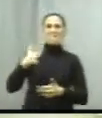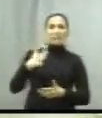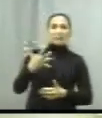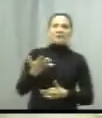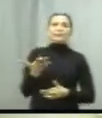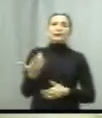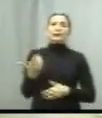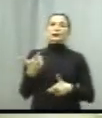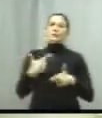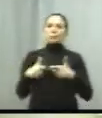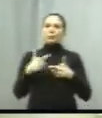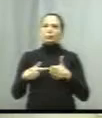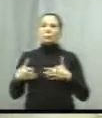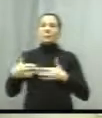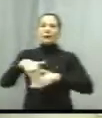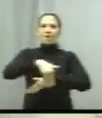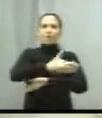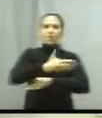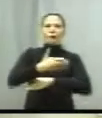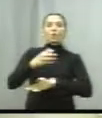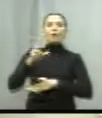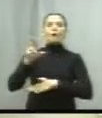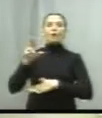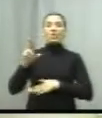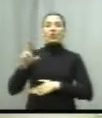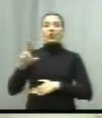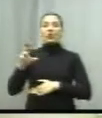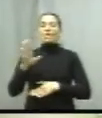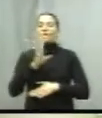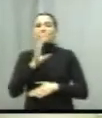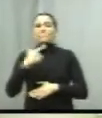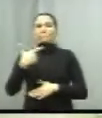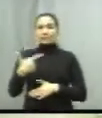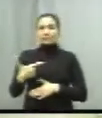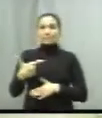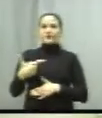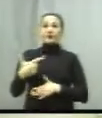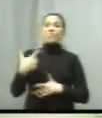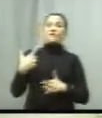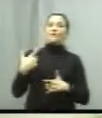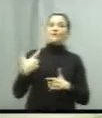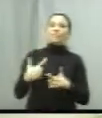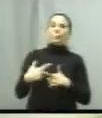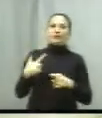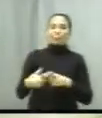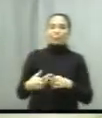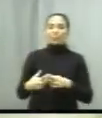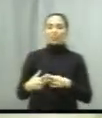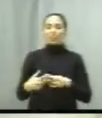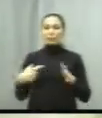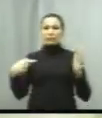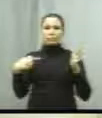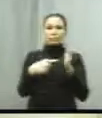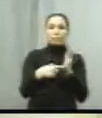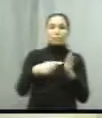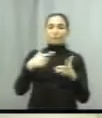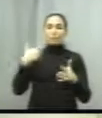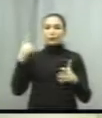para o problema da Rua 2. Meia boca porque visa resolver um problema que